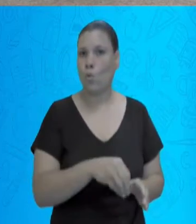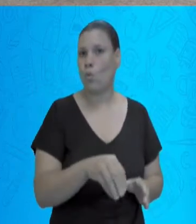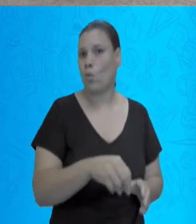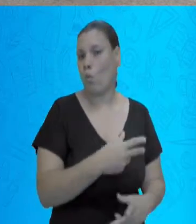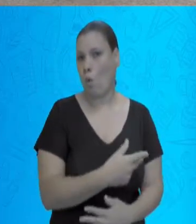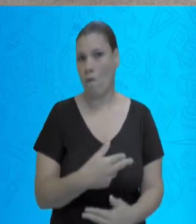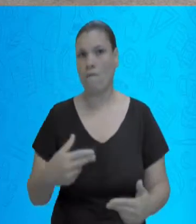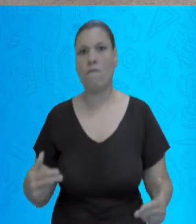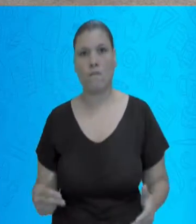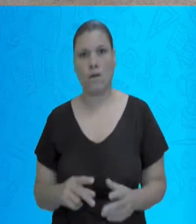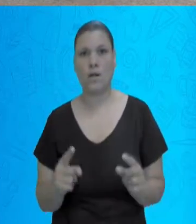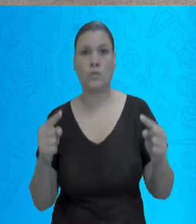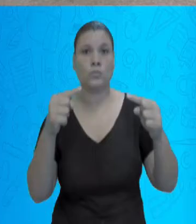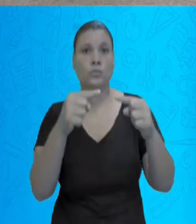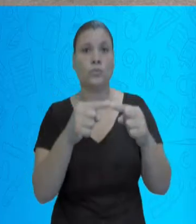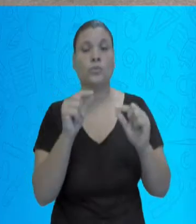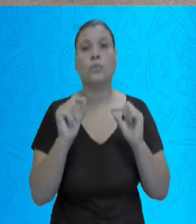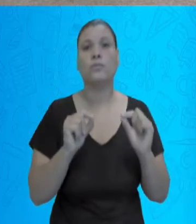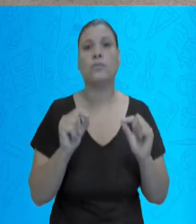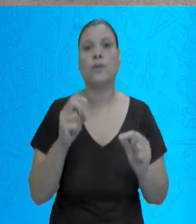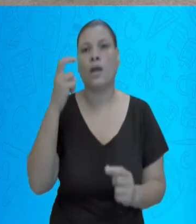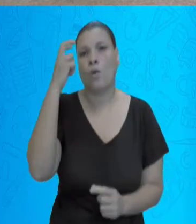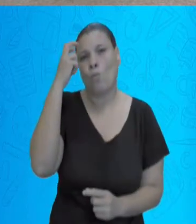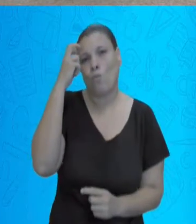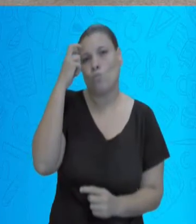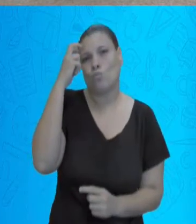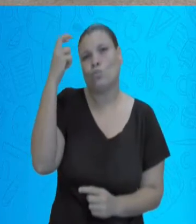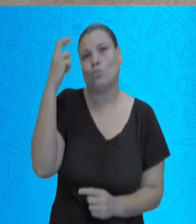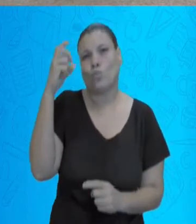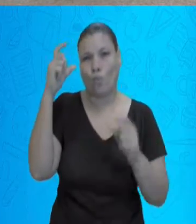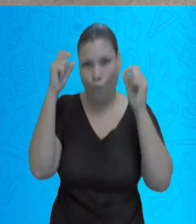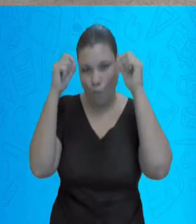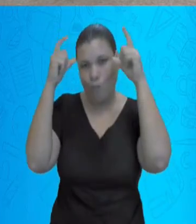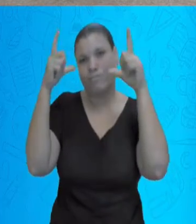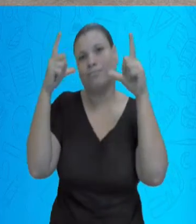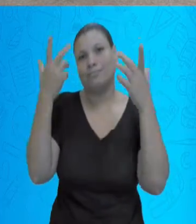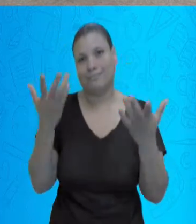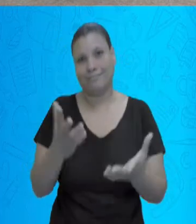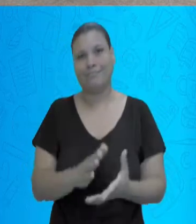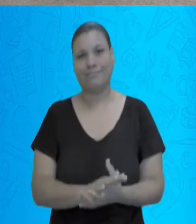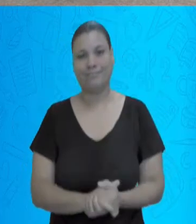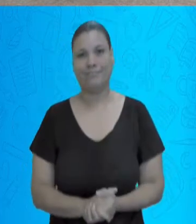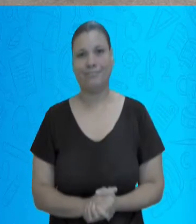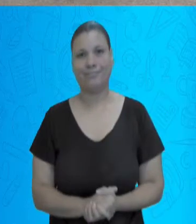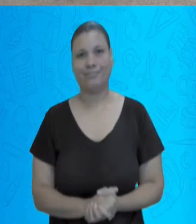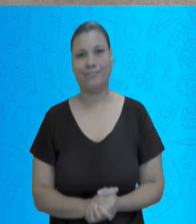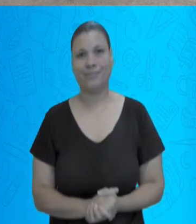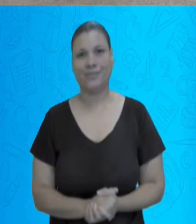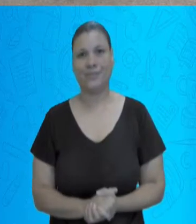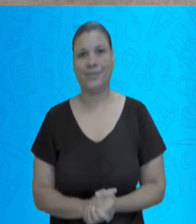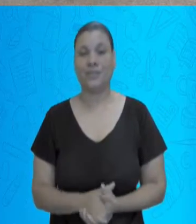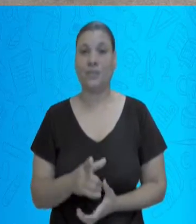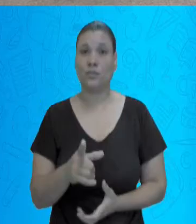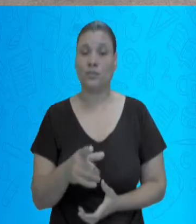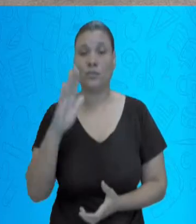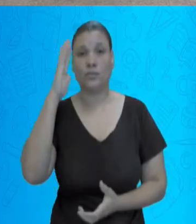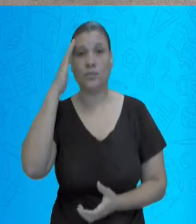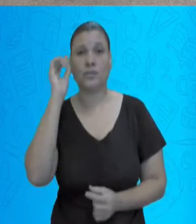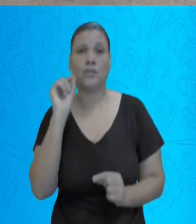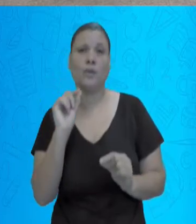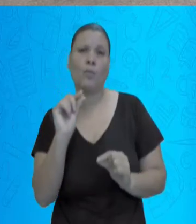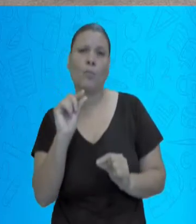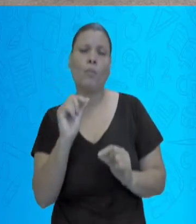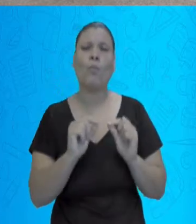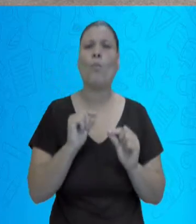a finalidade recreativa e cultural. Vocês podem aqui entender um pouco sobre a importância do Museu do Louvre, é